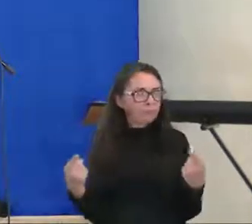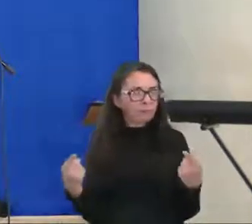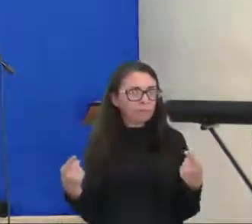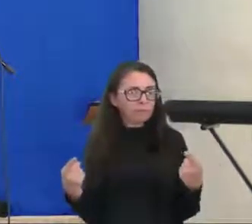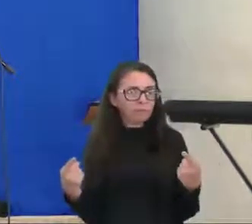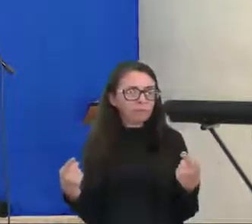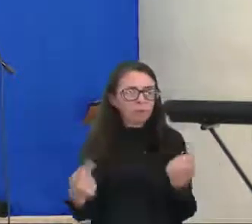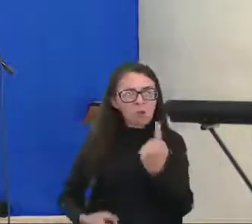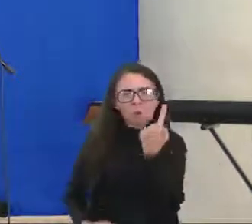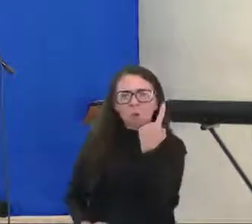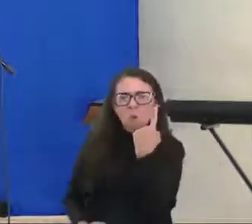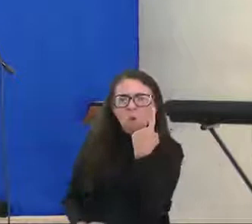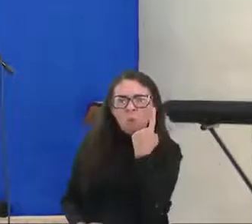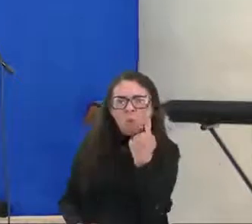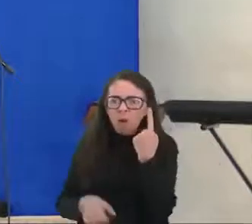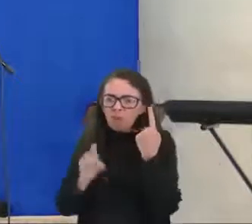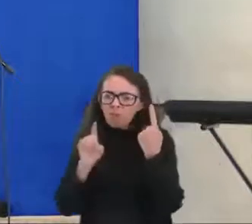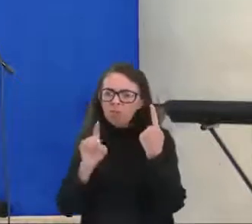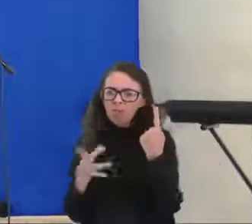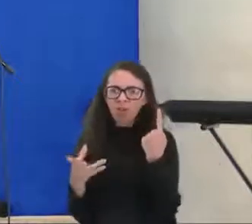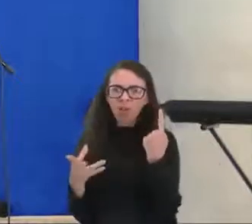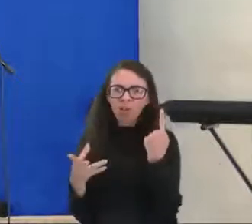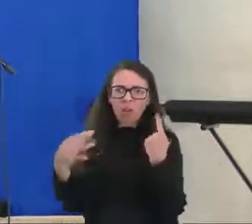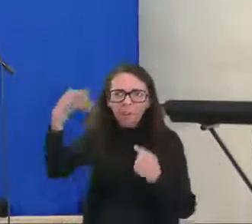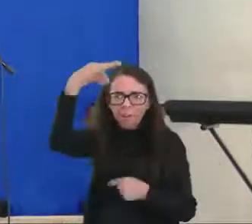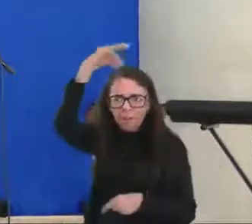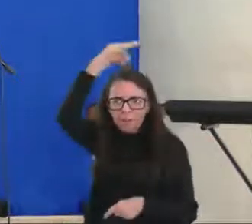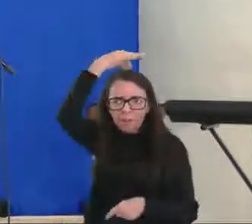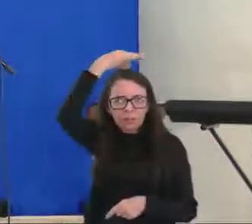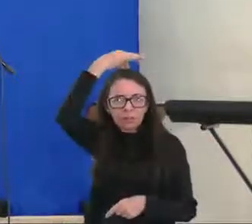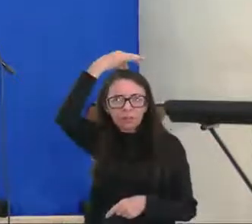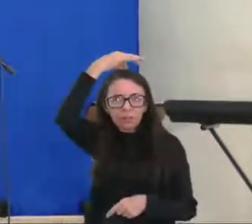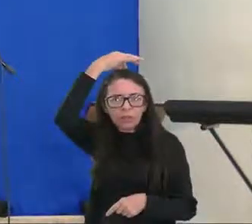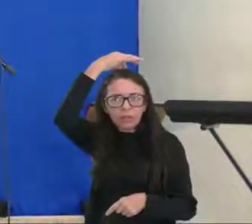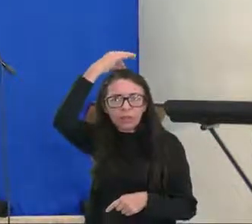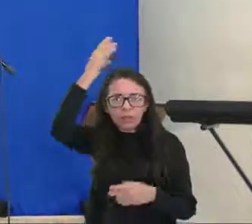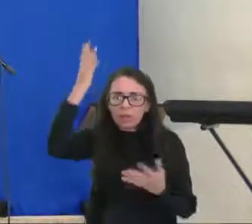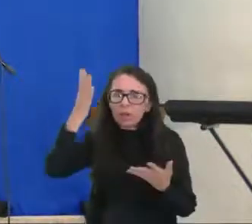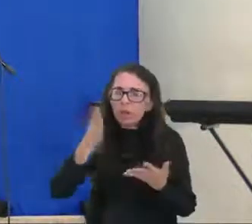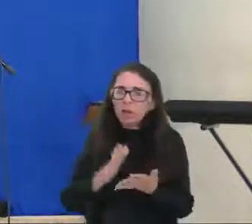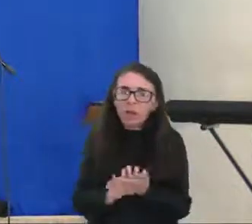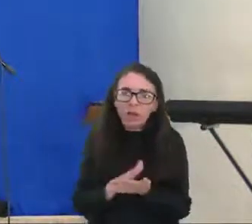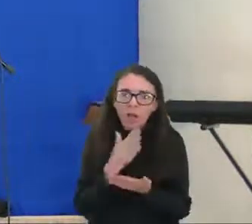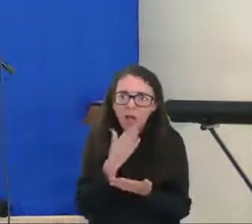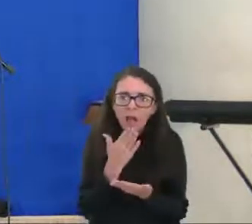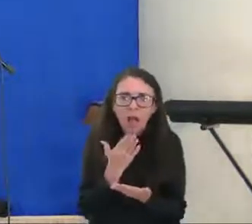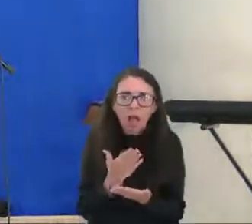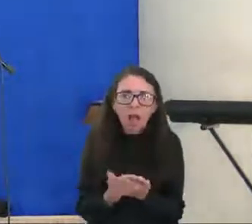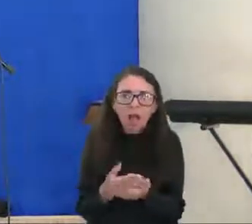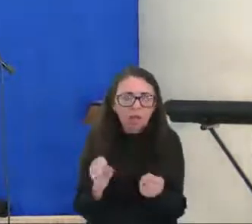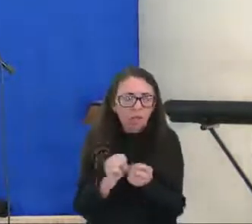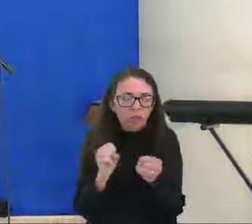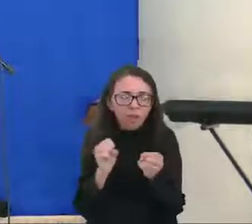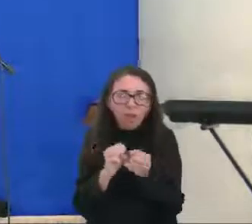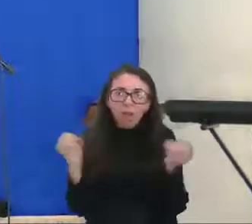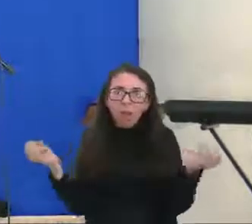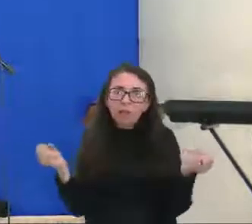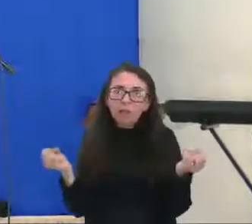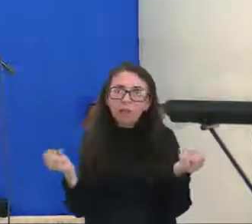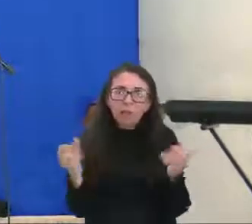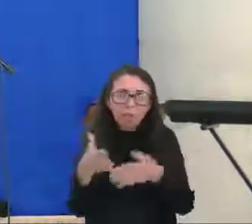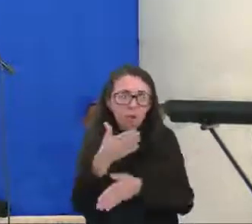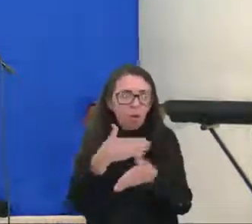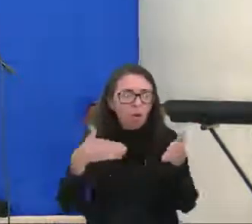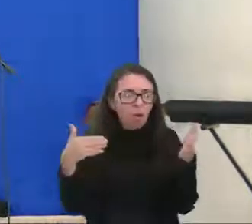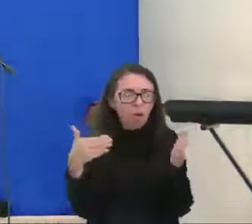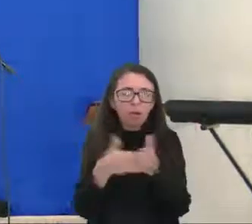mas um só, e o mesmo Espírito realiza todas essas coisas. Amados, o que está dizendo aqui? Sabe essas coisas todas aqui? De